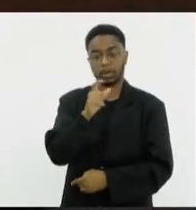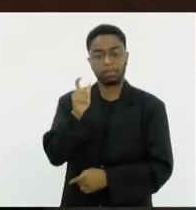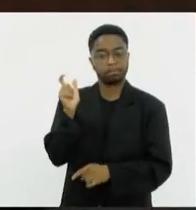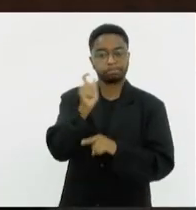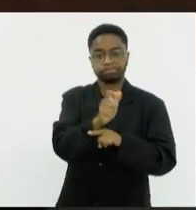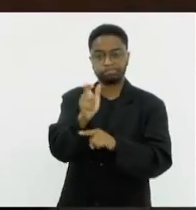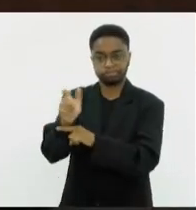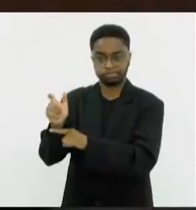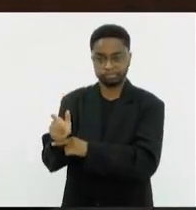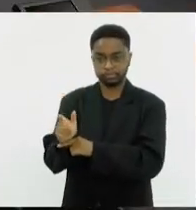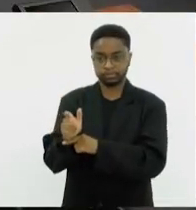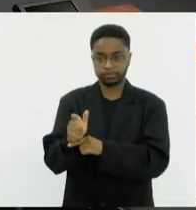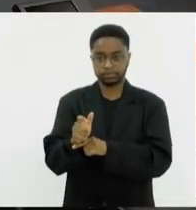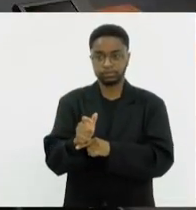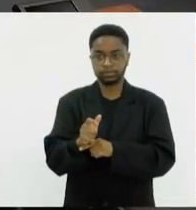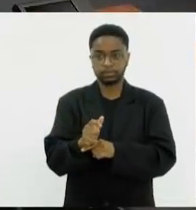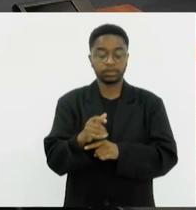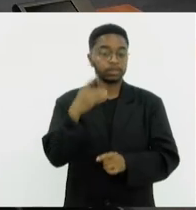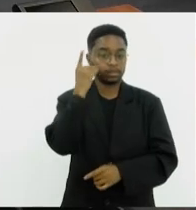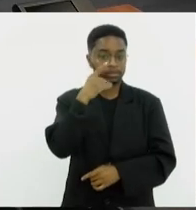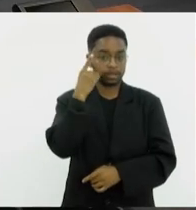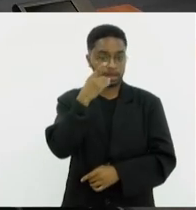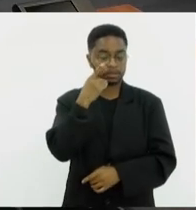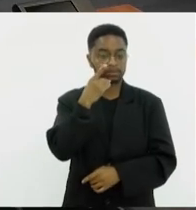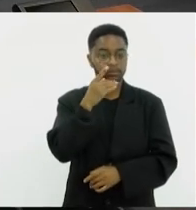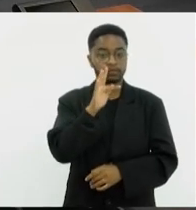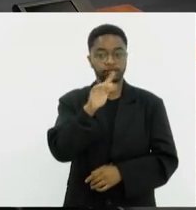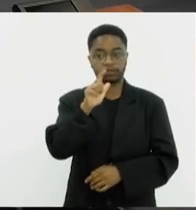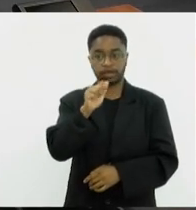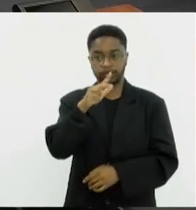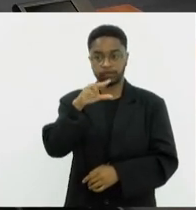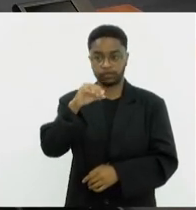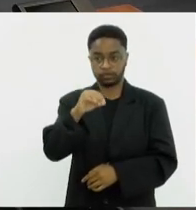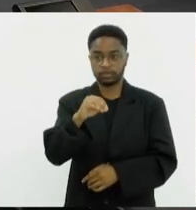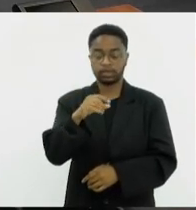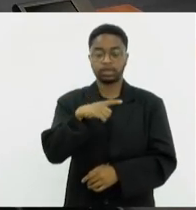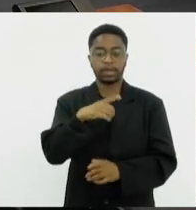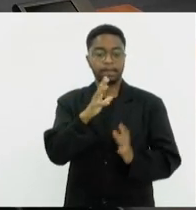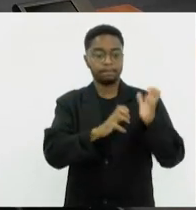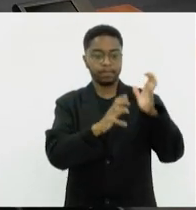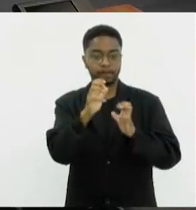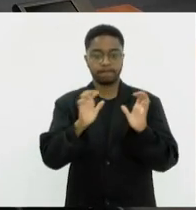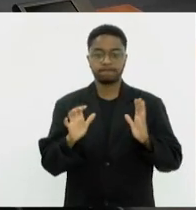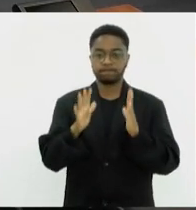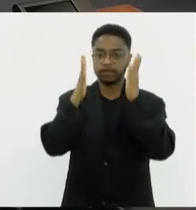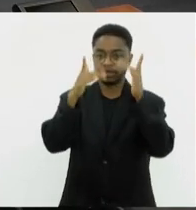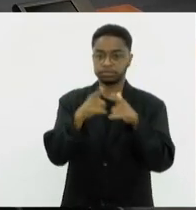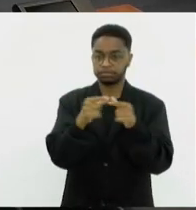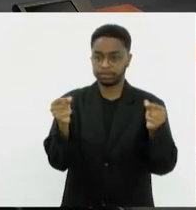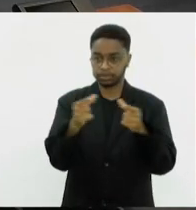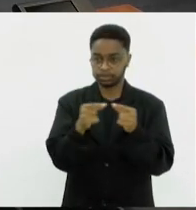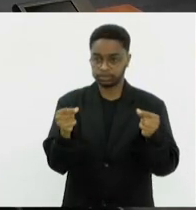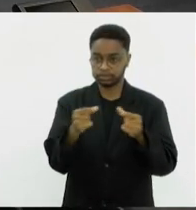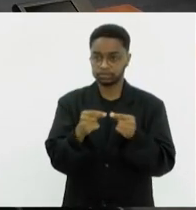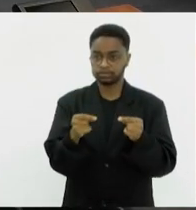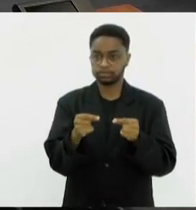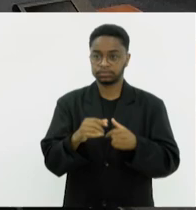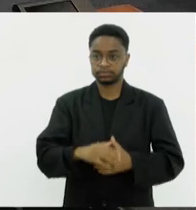grosseiros, aqueles que durante a pandemia se envolveram em briga, em festa clandestina lá em Brasília,